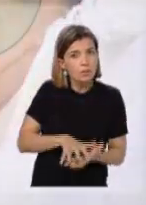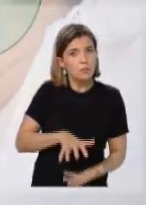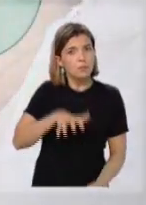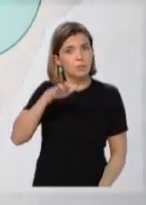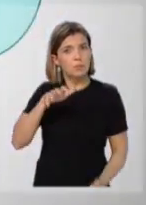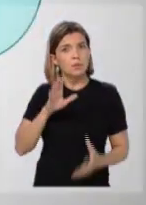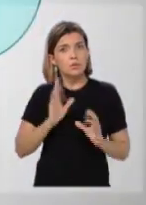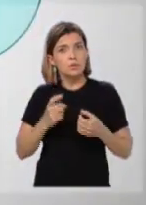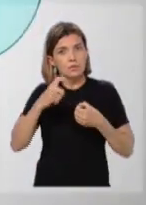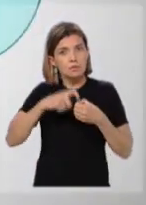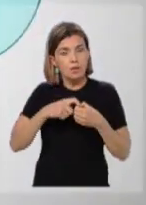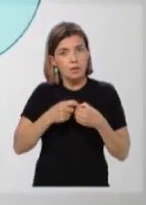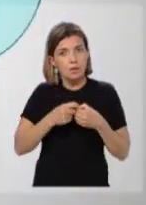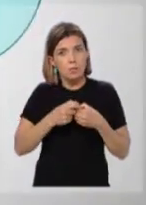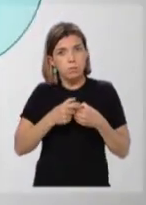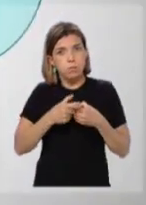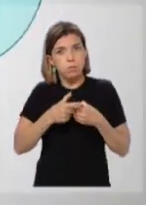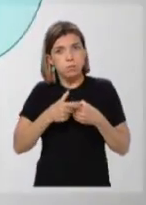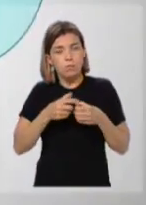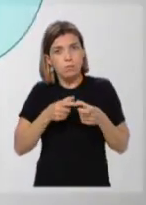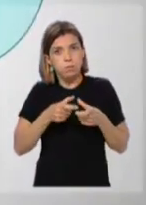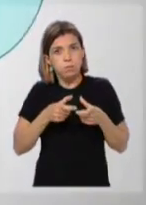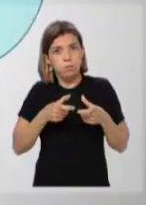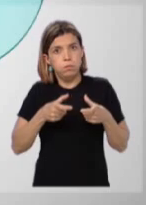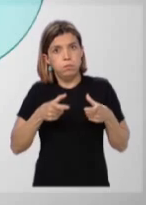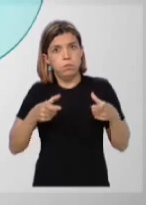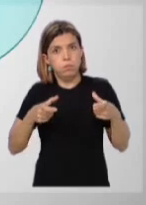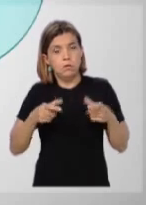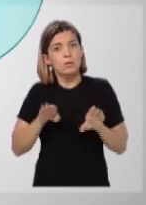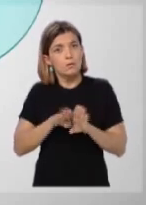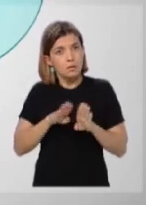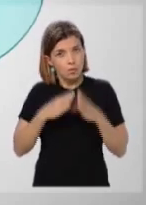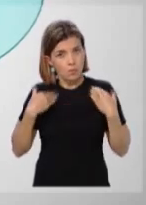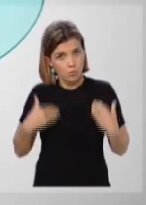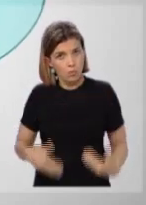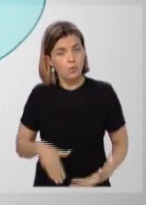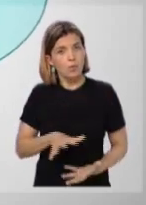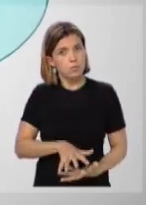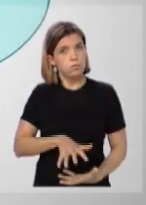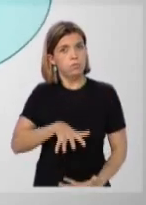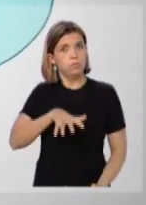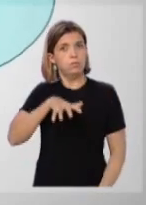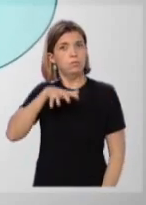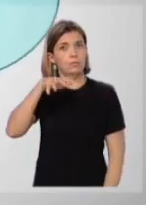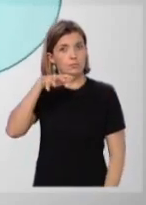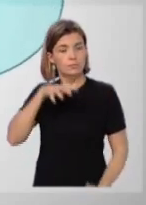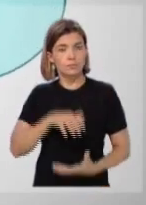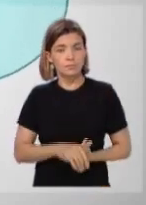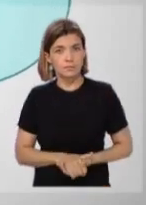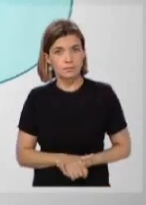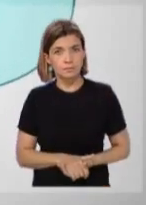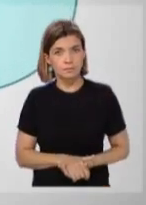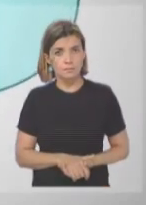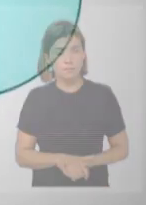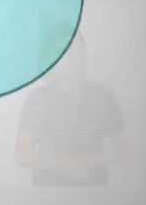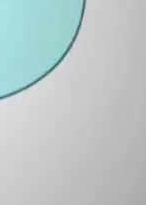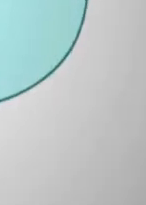Ele ocorre quando as células aumentam de tamanho pela síntese de moléculas orgânicas e incorporação de